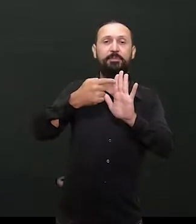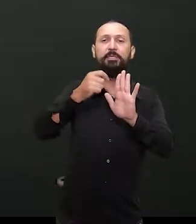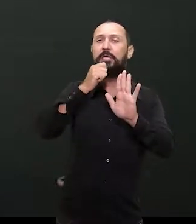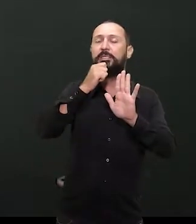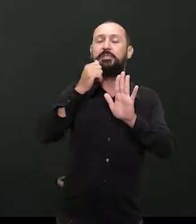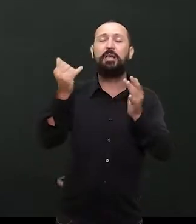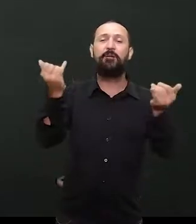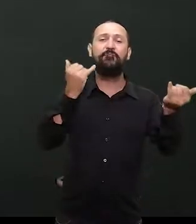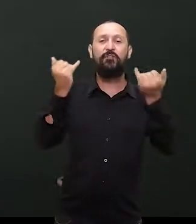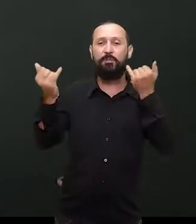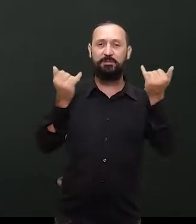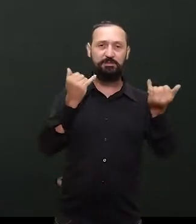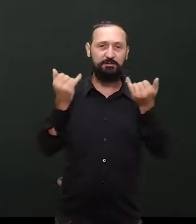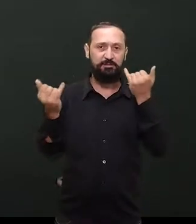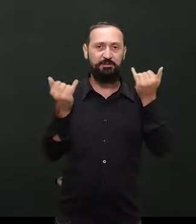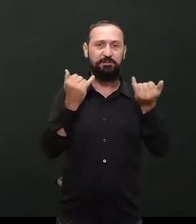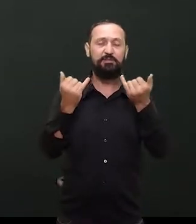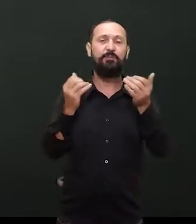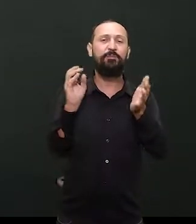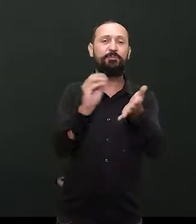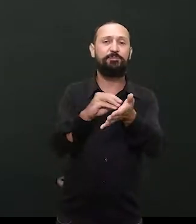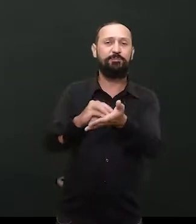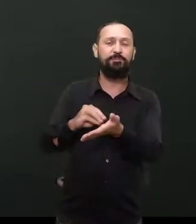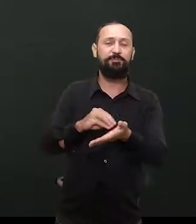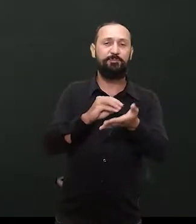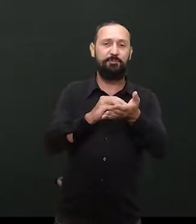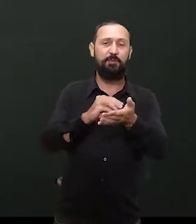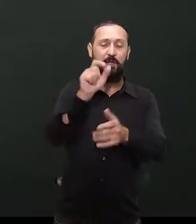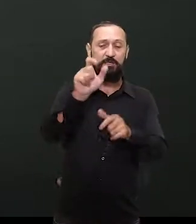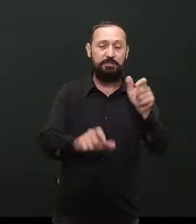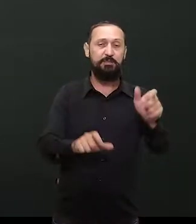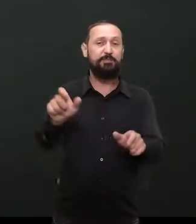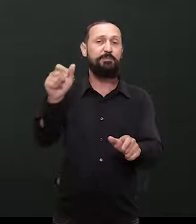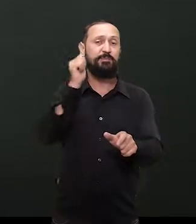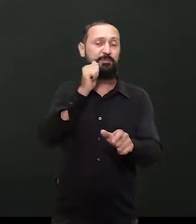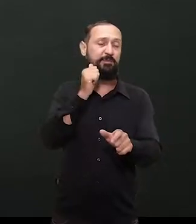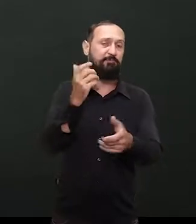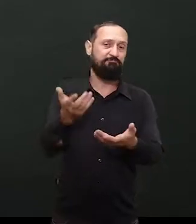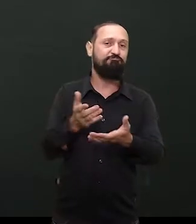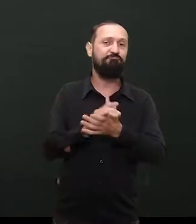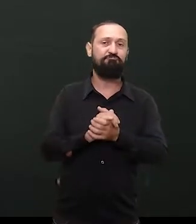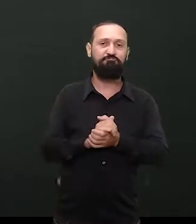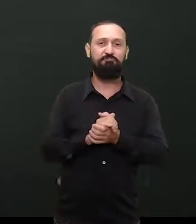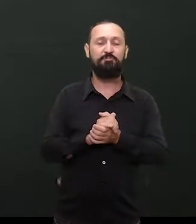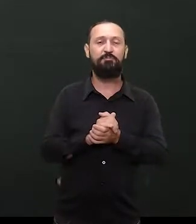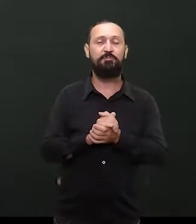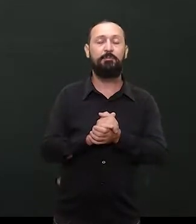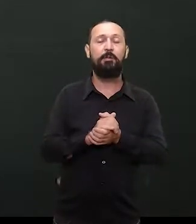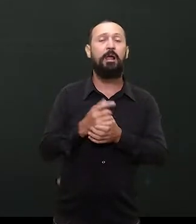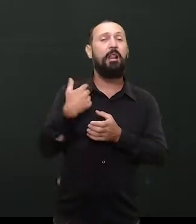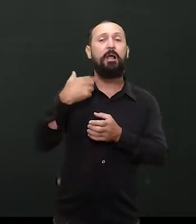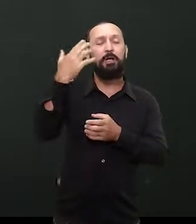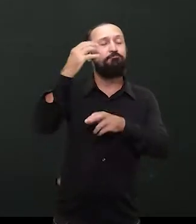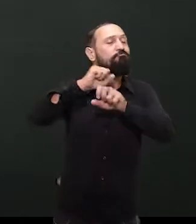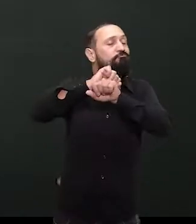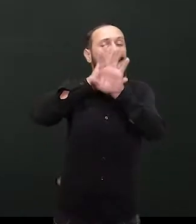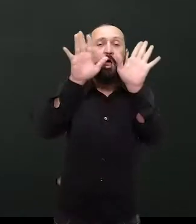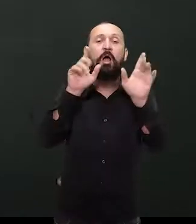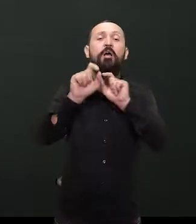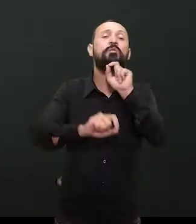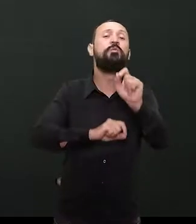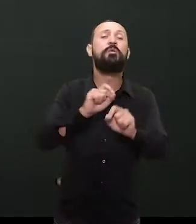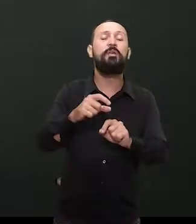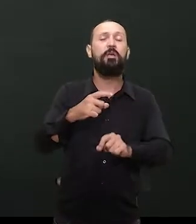ainda muita informação é falta a maioria das mulheres elas não tem a exato conhecimento